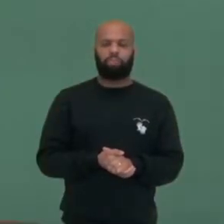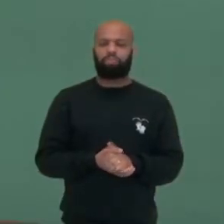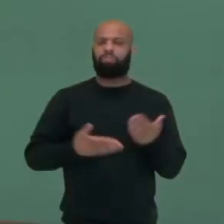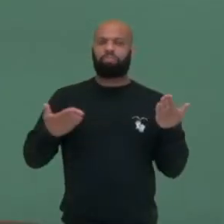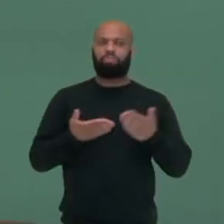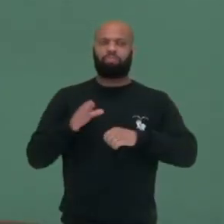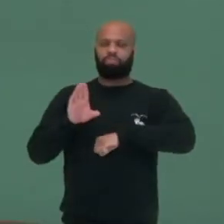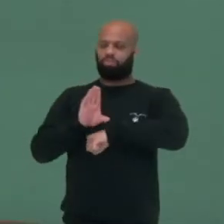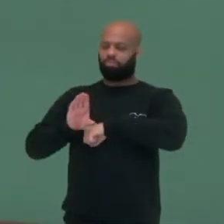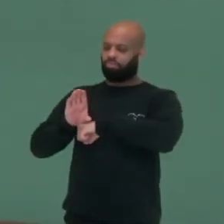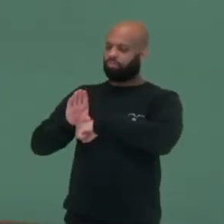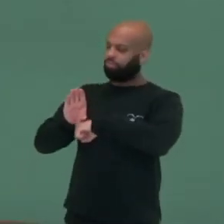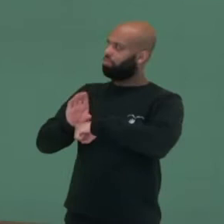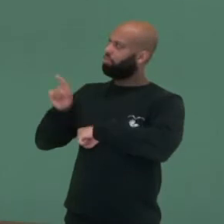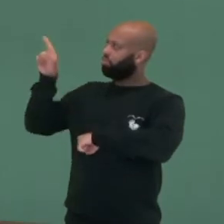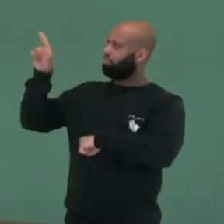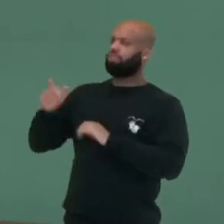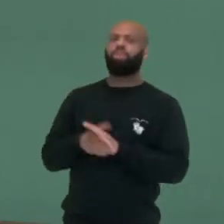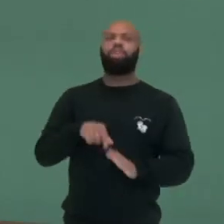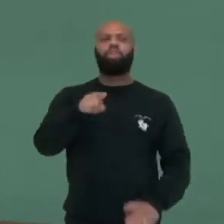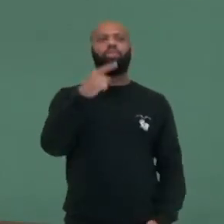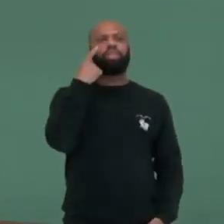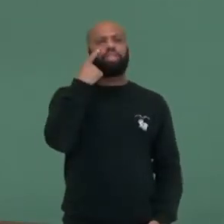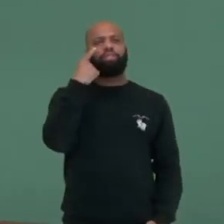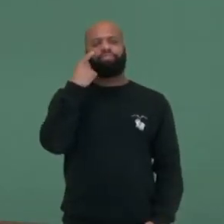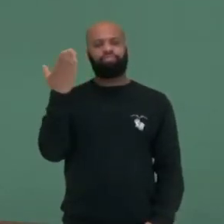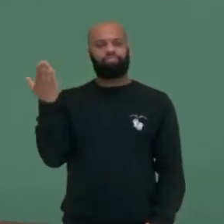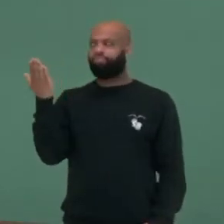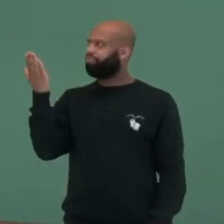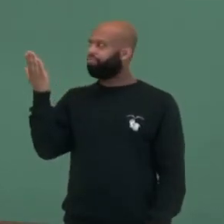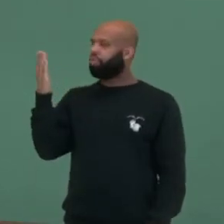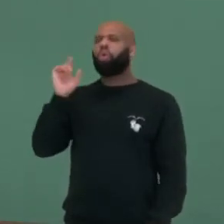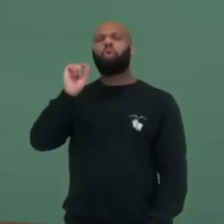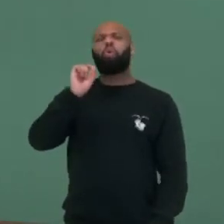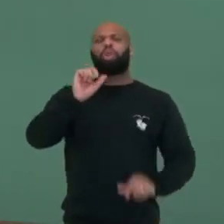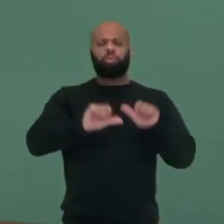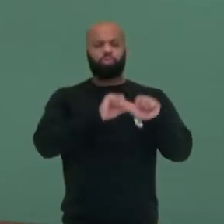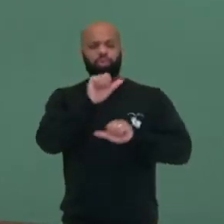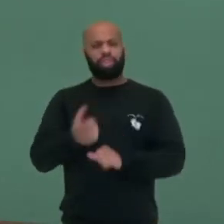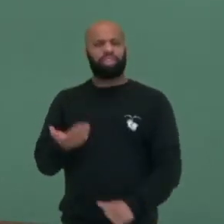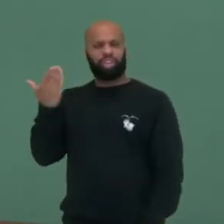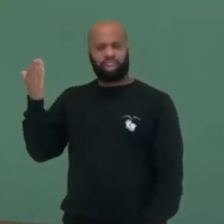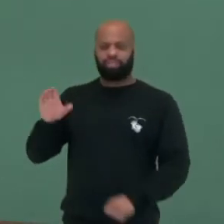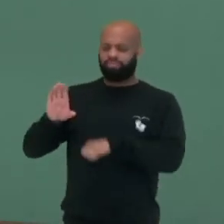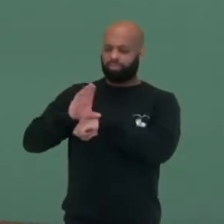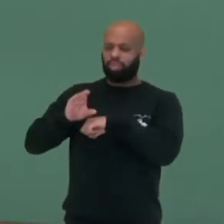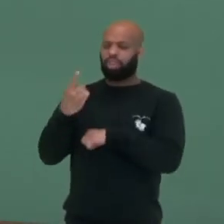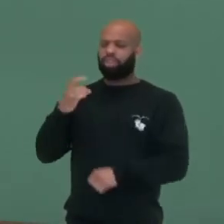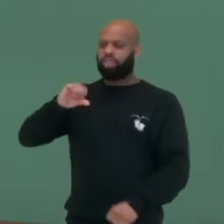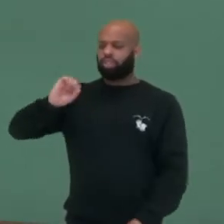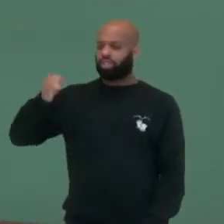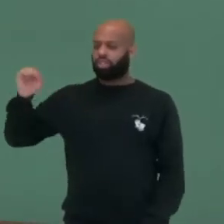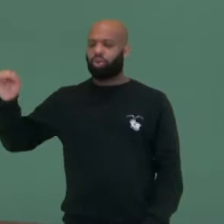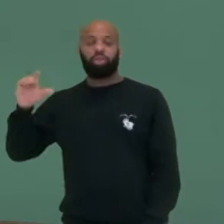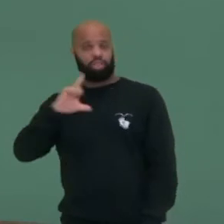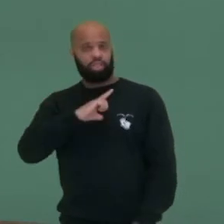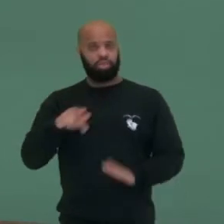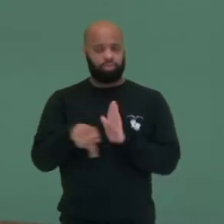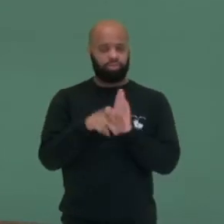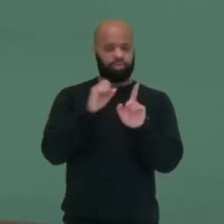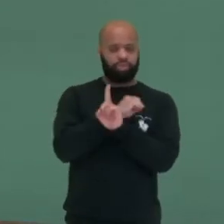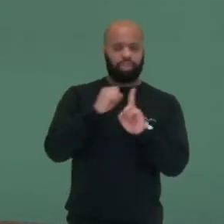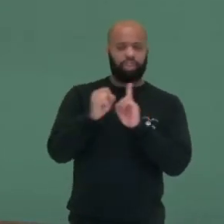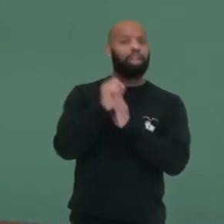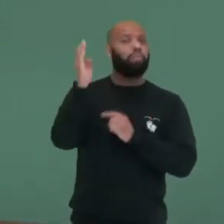em Constituição, você sabe que mudanças esta Constituição de 88 trouxe para a sociedade brasileira?